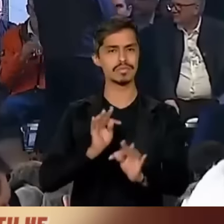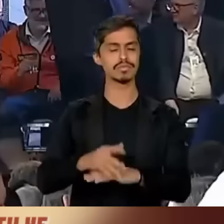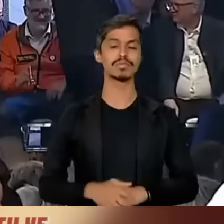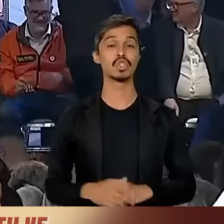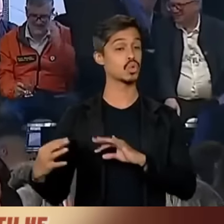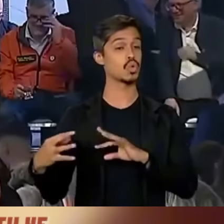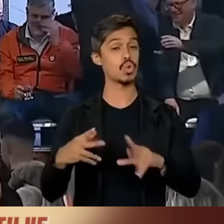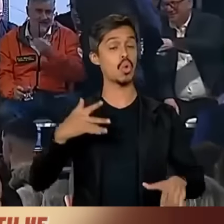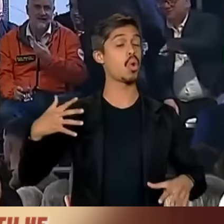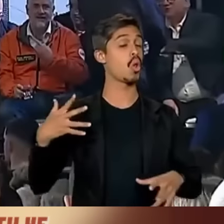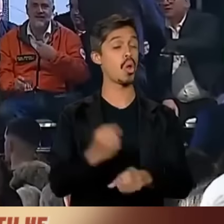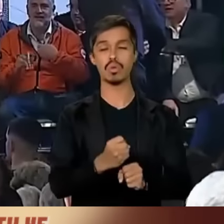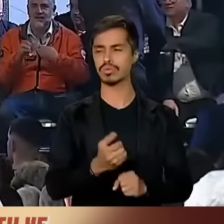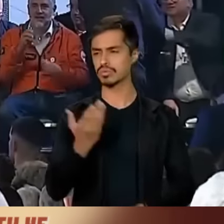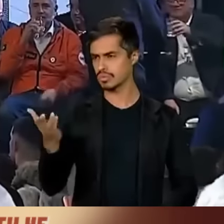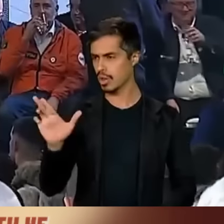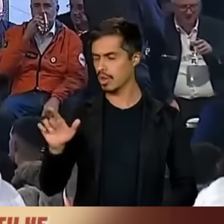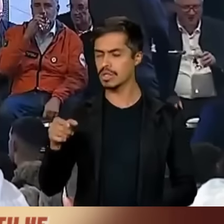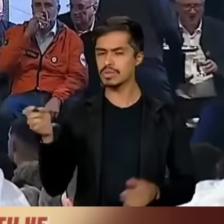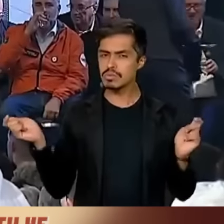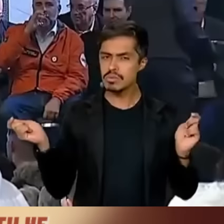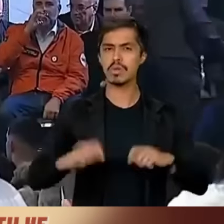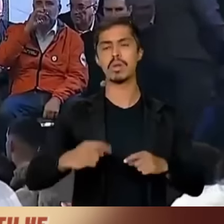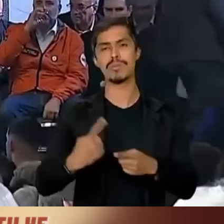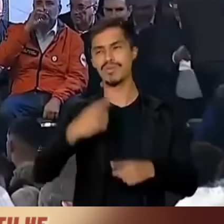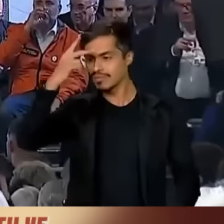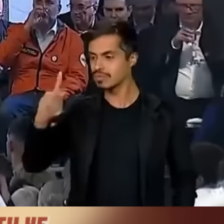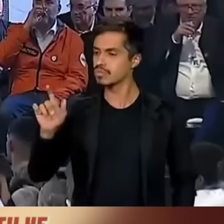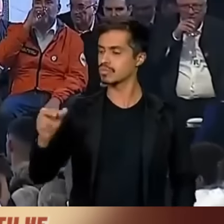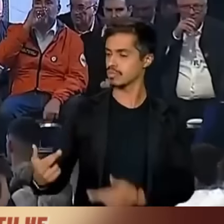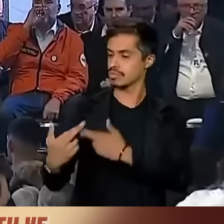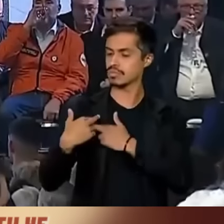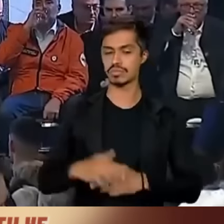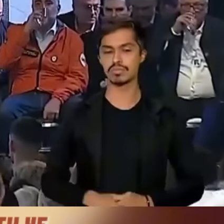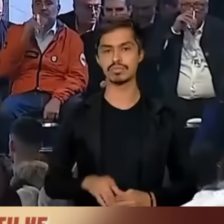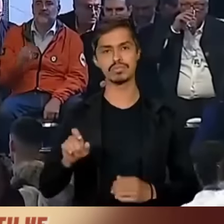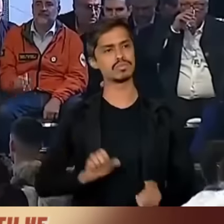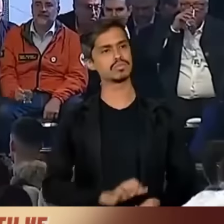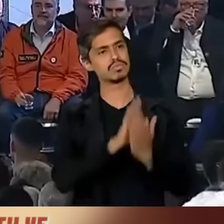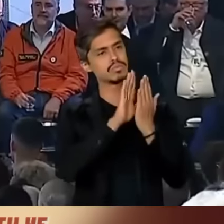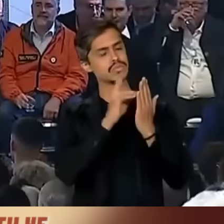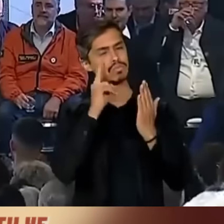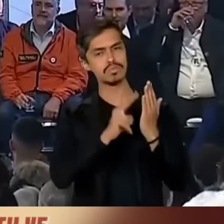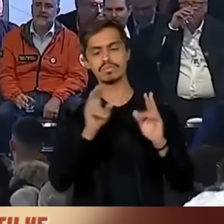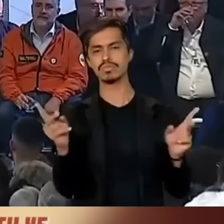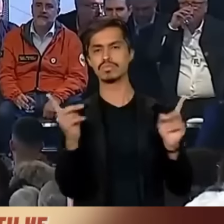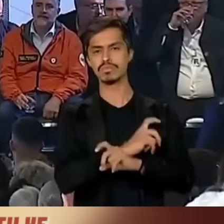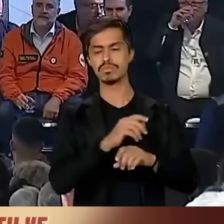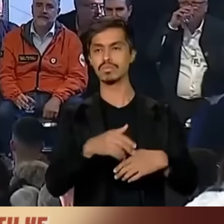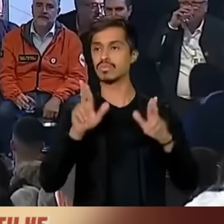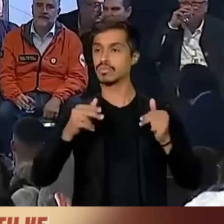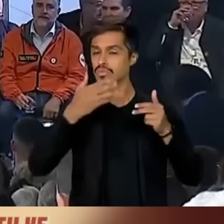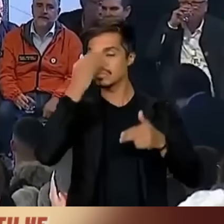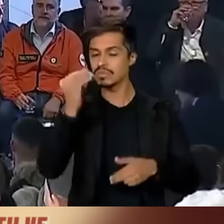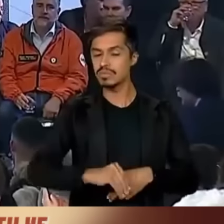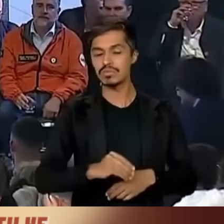Tudo isso, senhor presidente Lula, só está sendo possível por sua causa, que mesmo diante das dificuldades, nunca esqueceu do povo